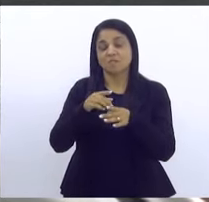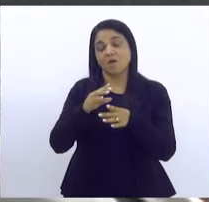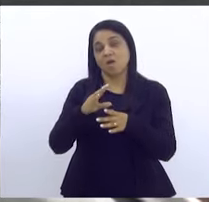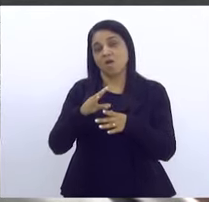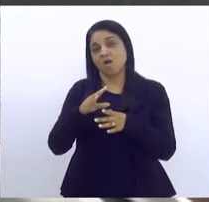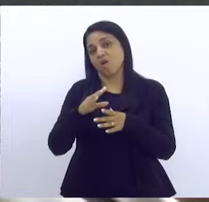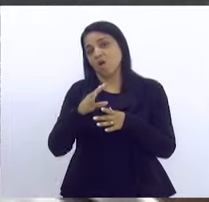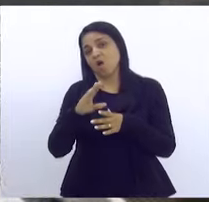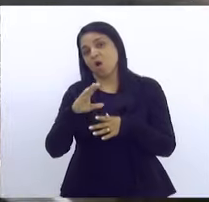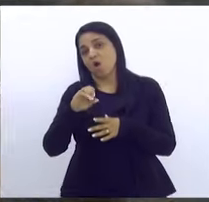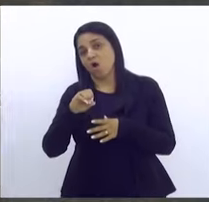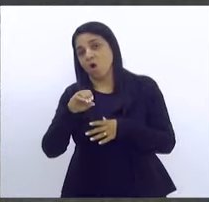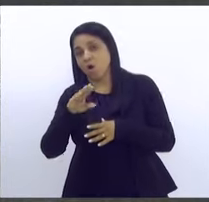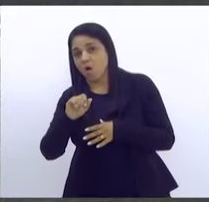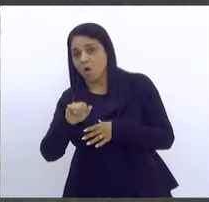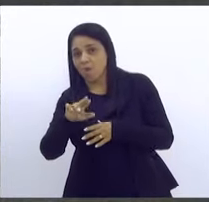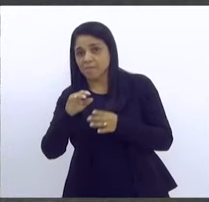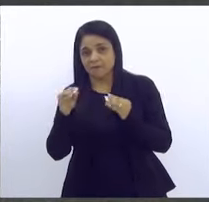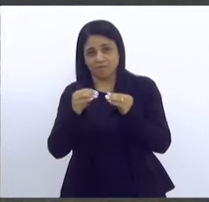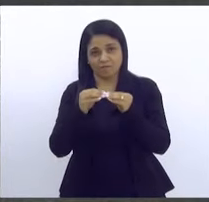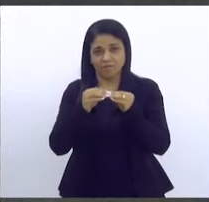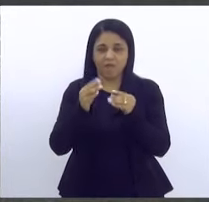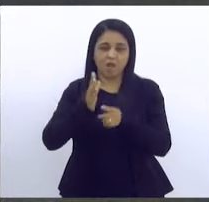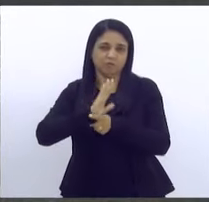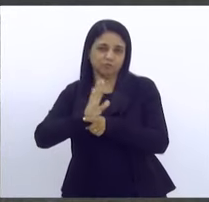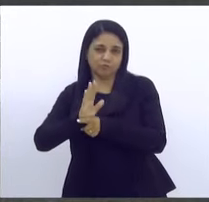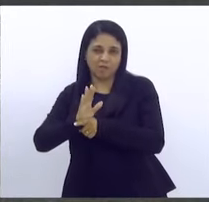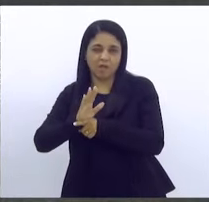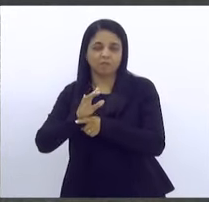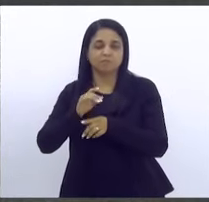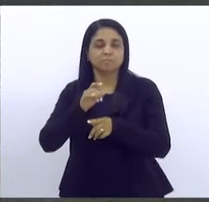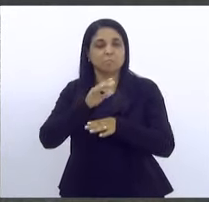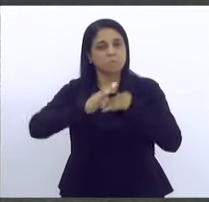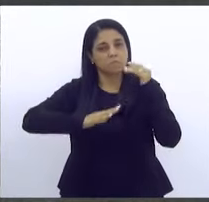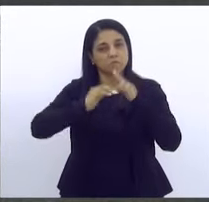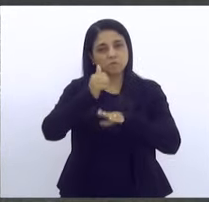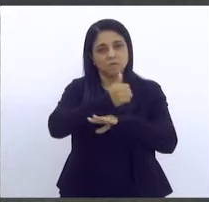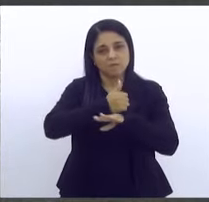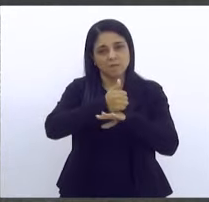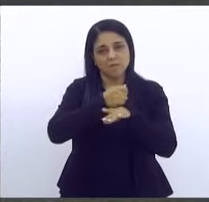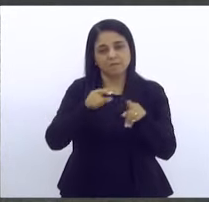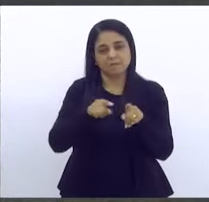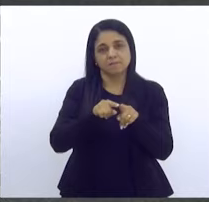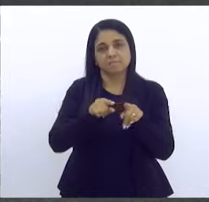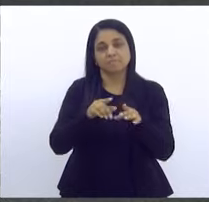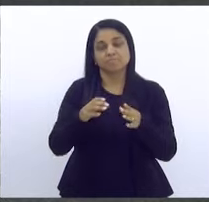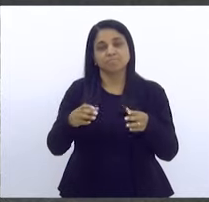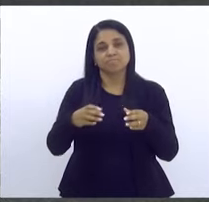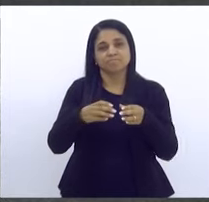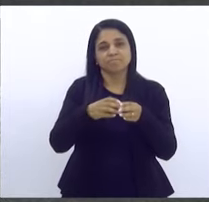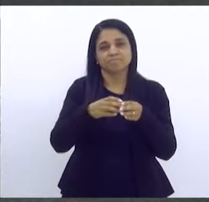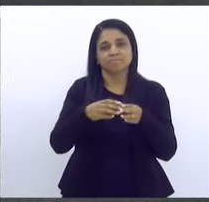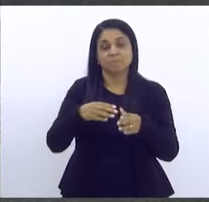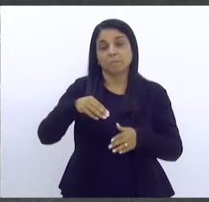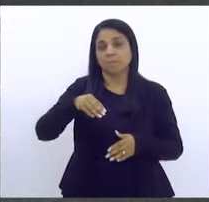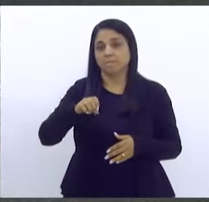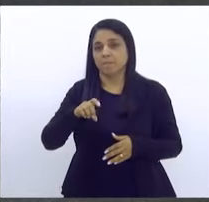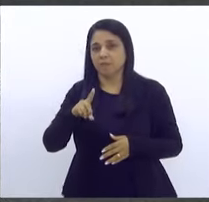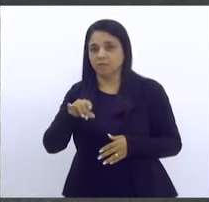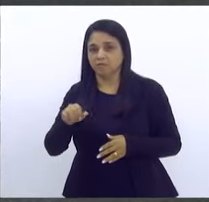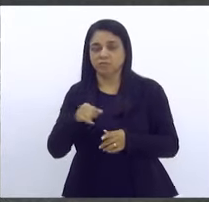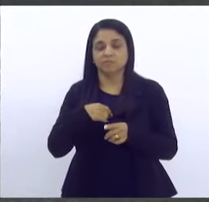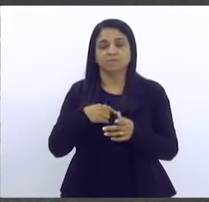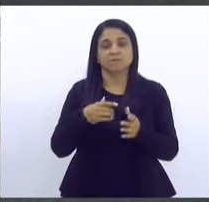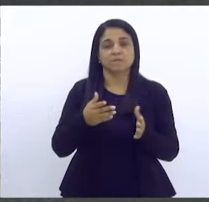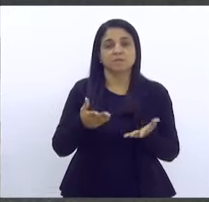sua maioria, profissionais da classe média, brancos, que têm uma outra perspectiva de classe, de raça e de